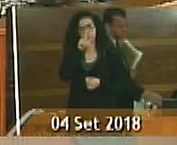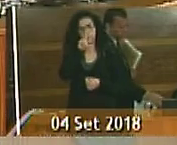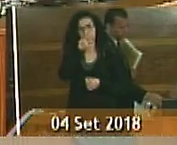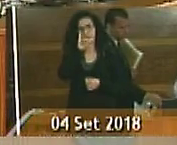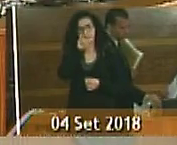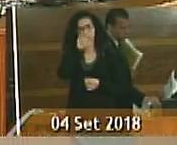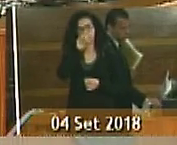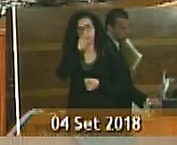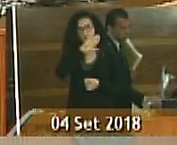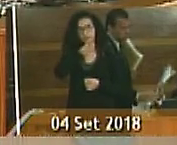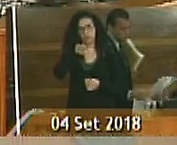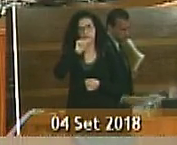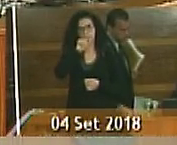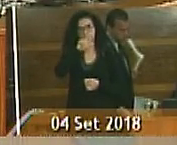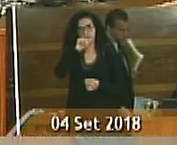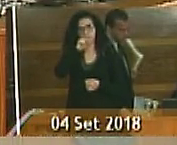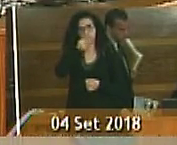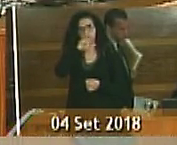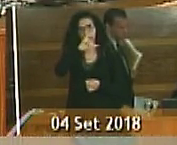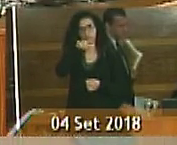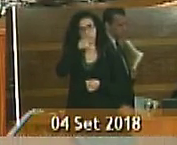Mukele.